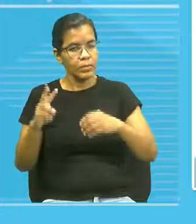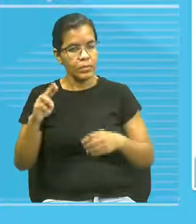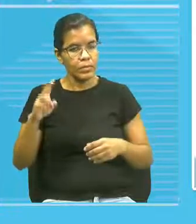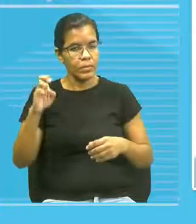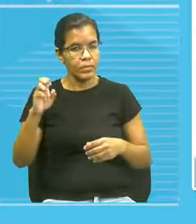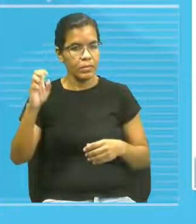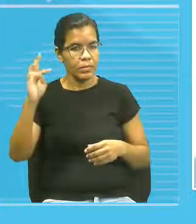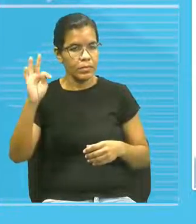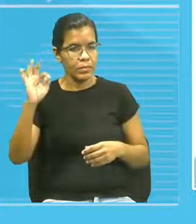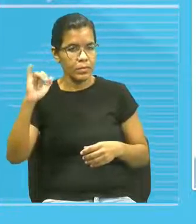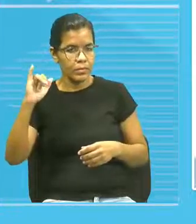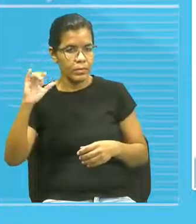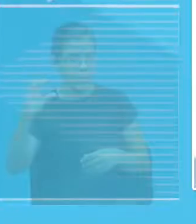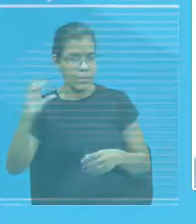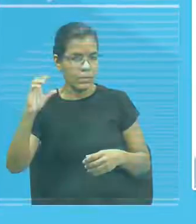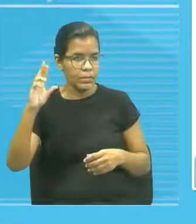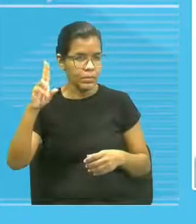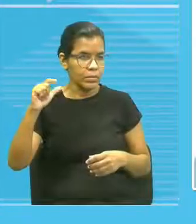que ele é assim.